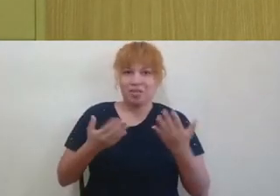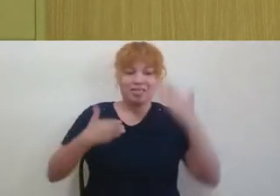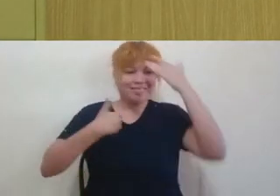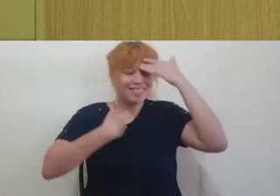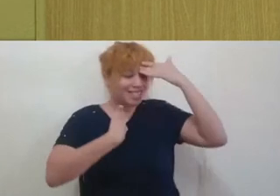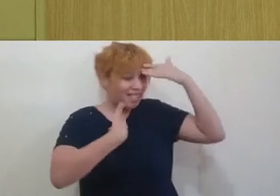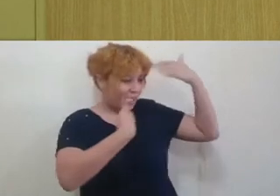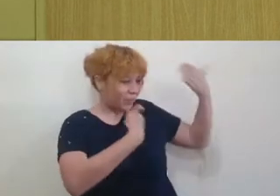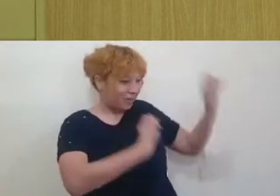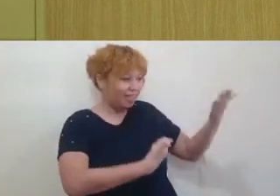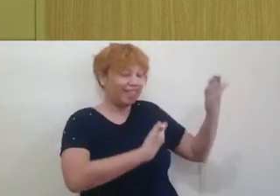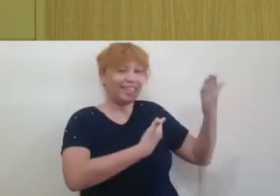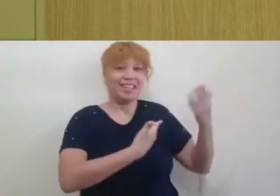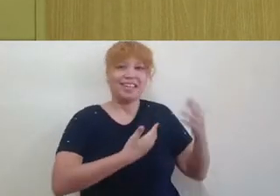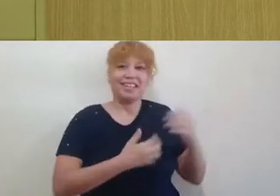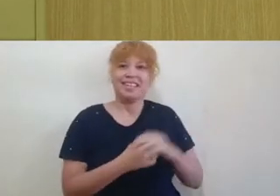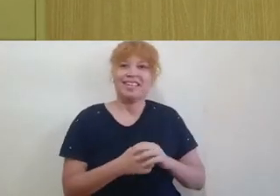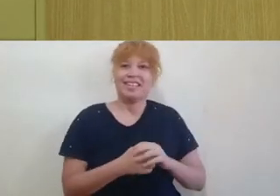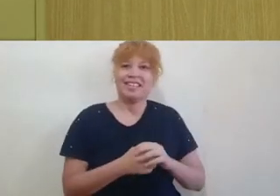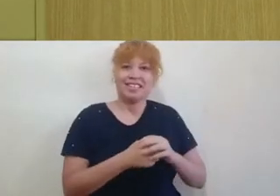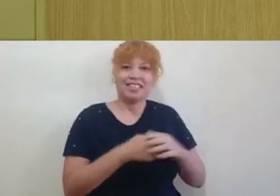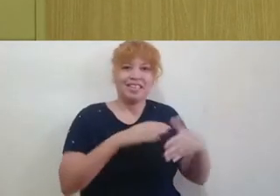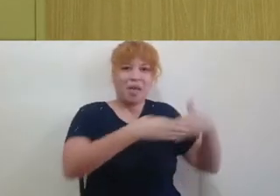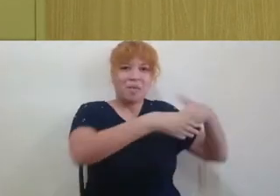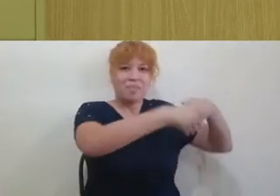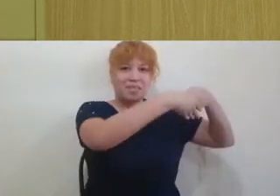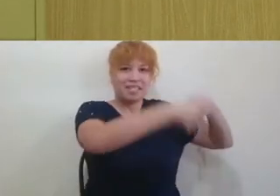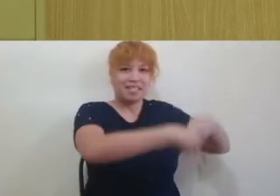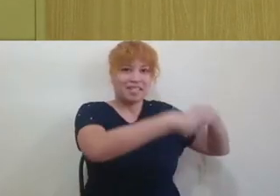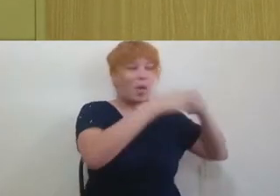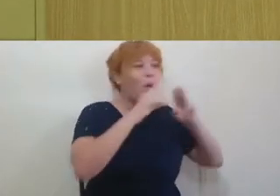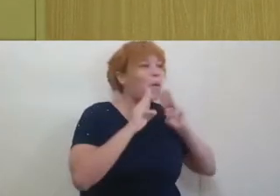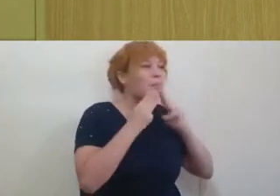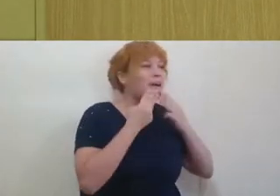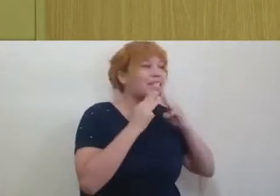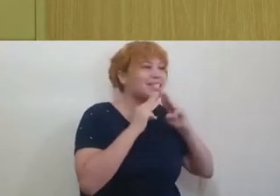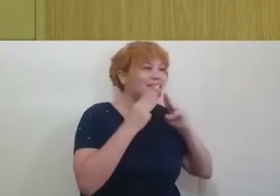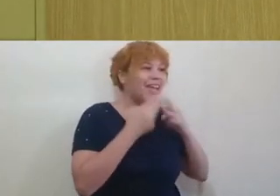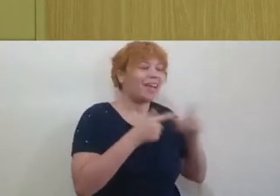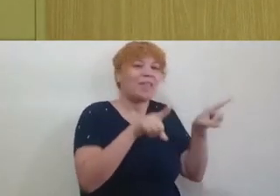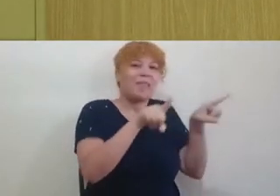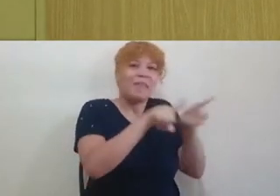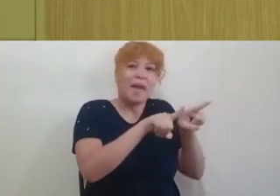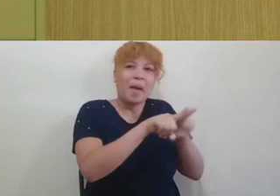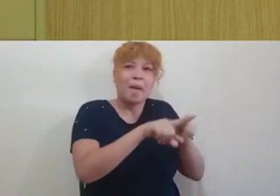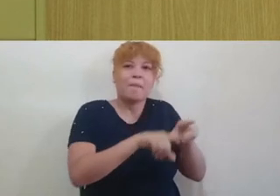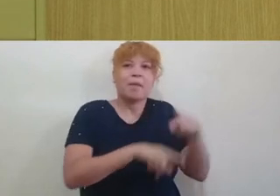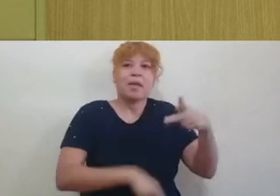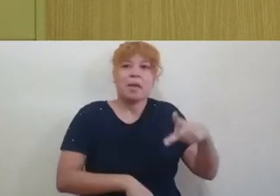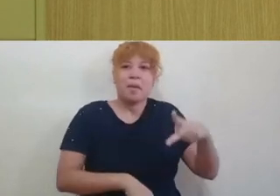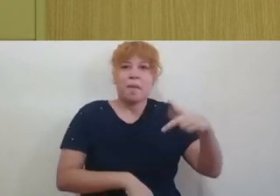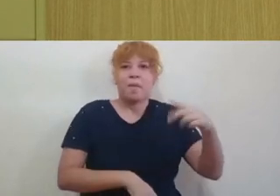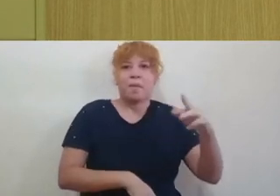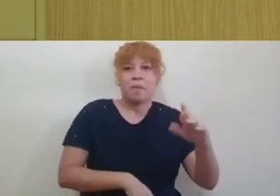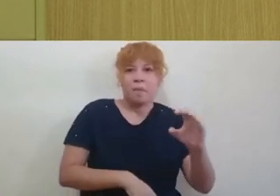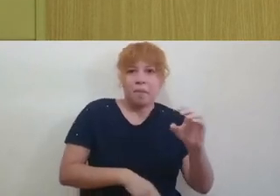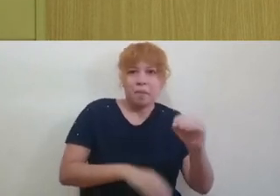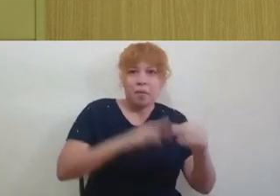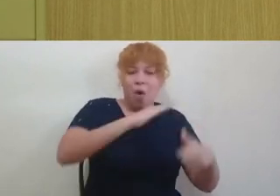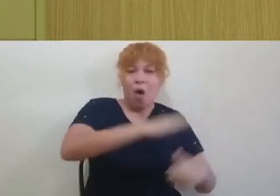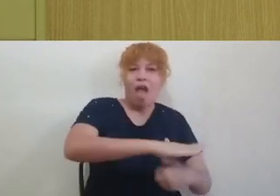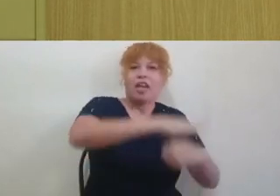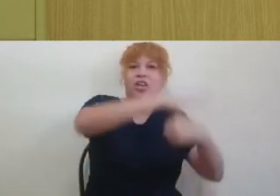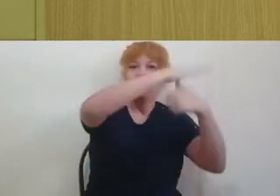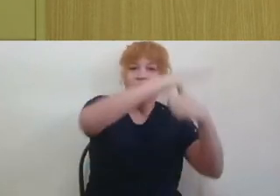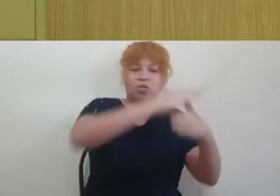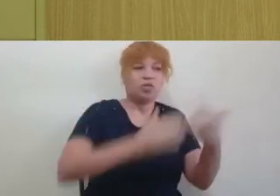natural, é característico da sociedades humanas, os rituais de passagem, e esse é um ritual, para além